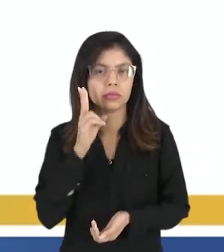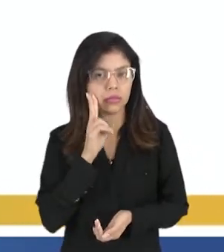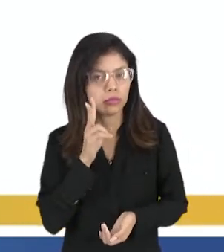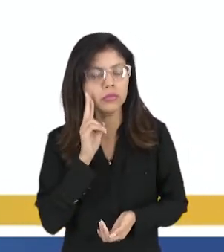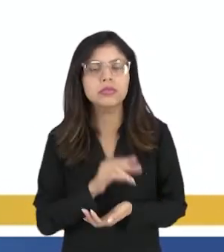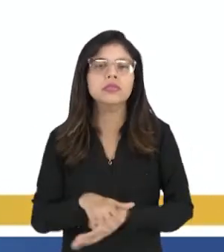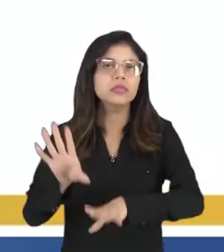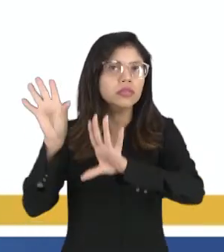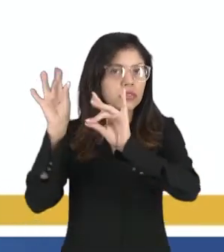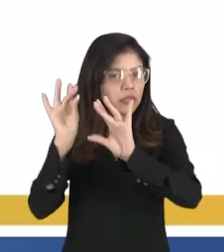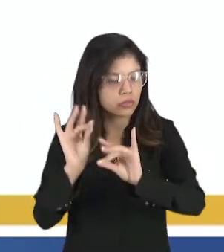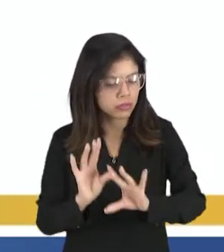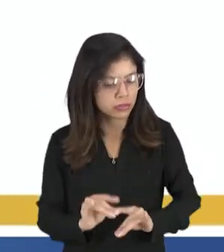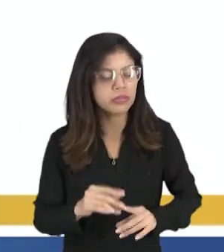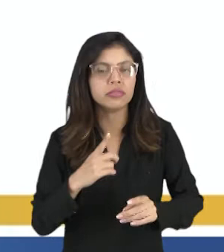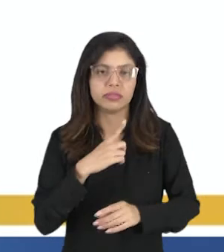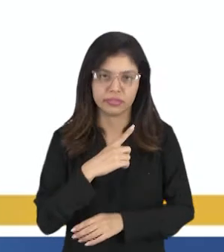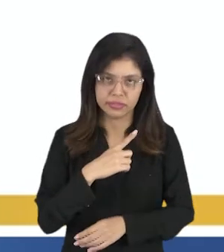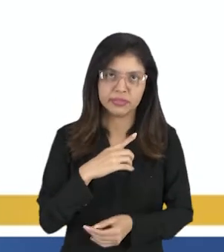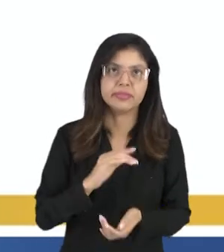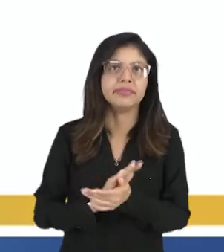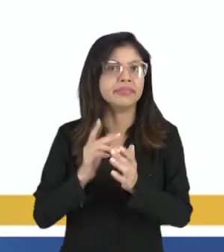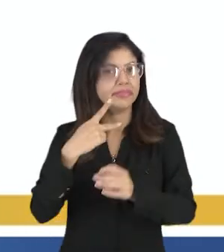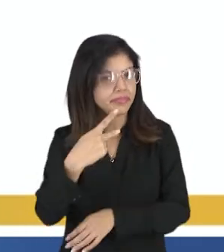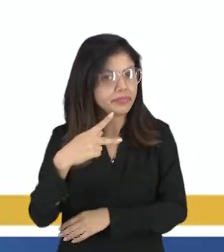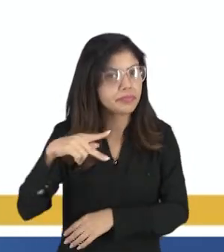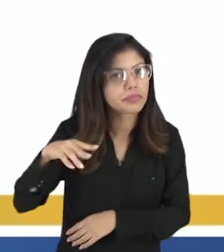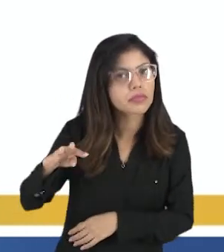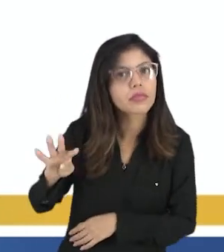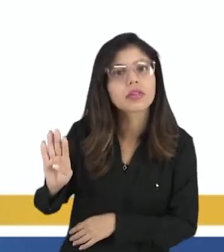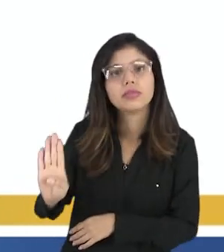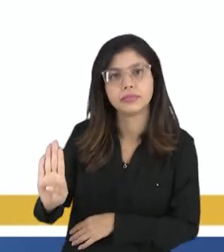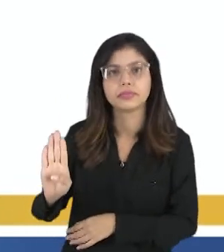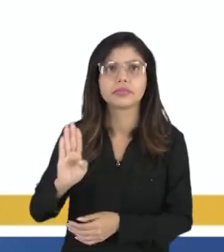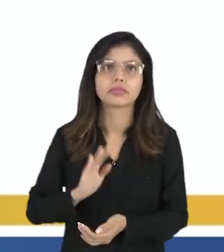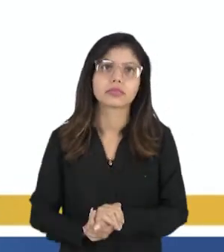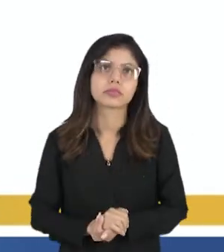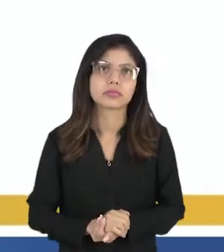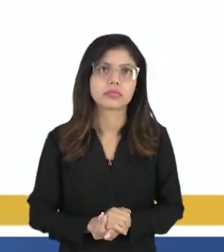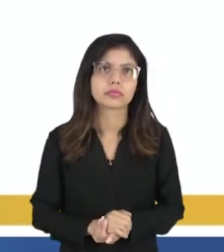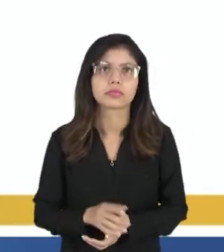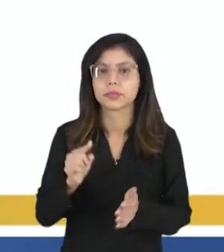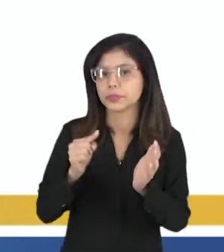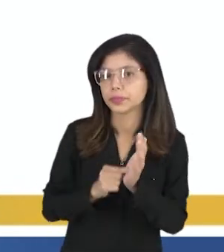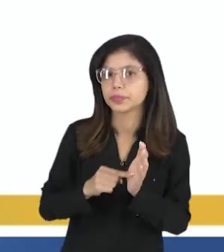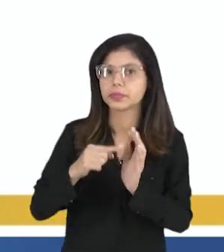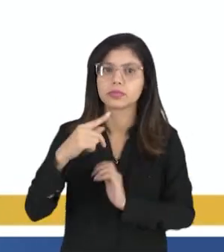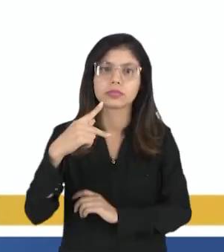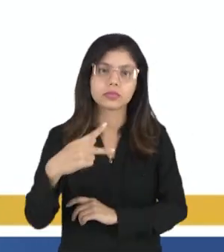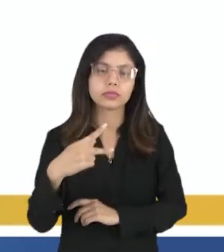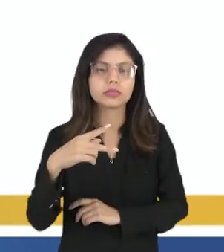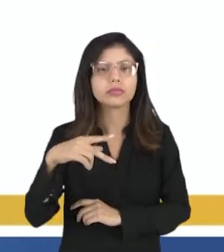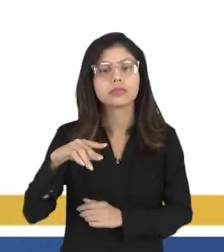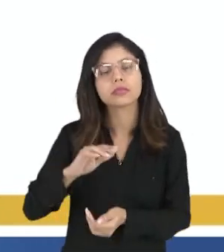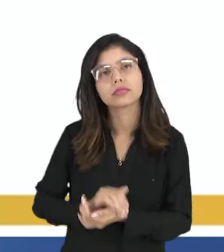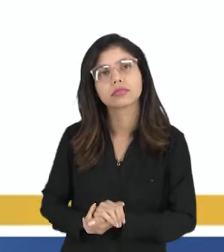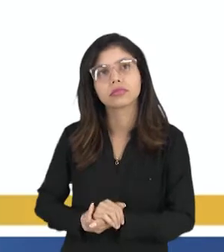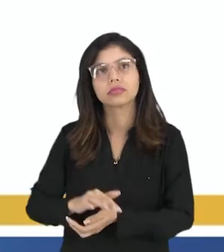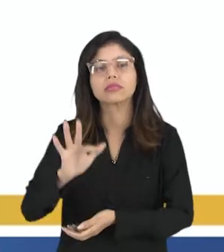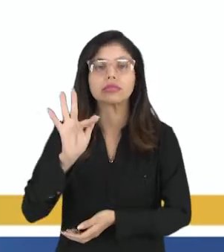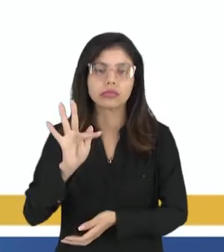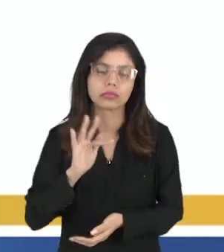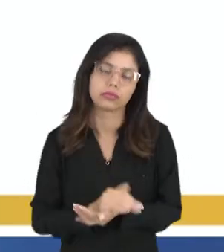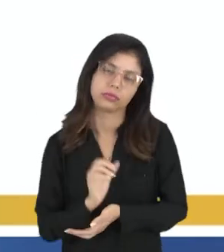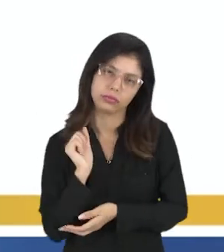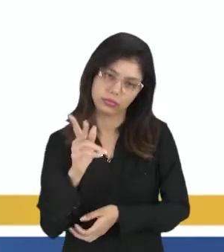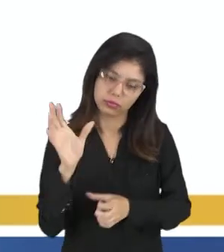que cada substância tem ponto de ebulição, ponto de fusão fixo, característico e nunca